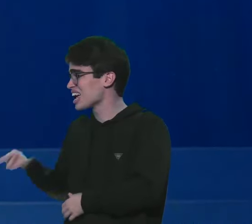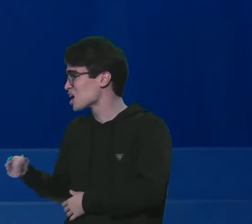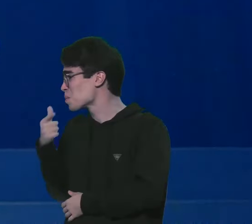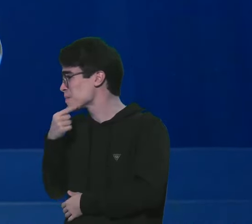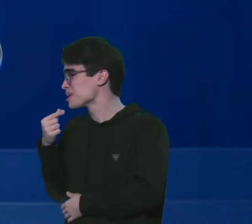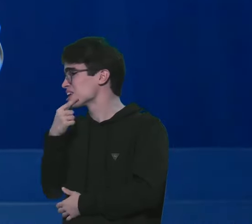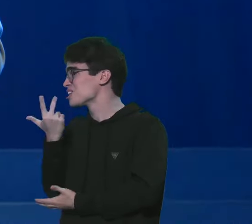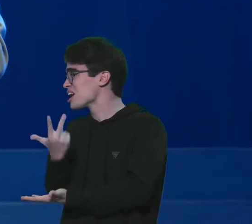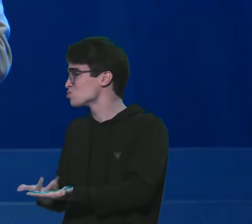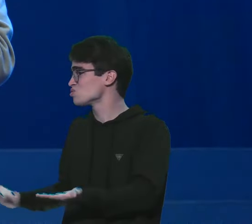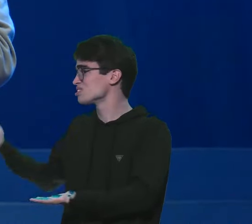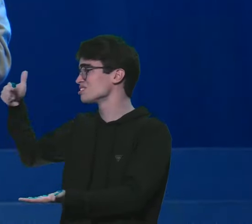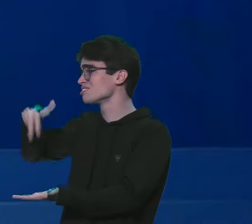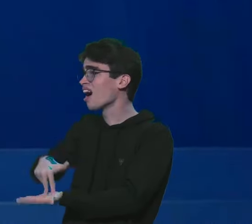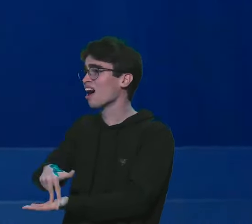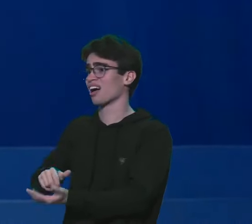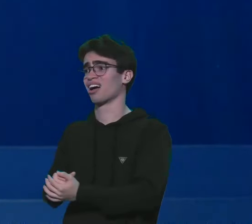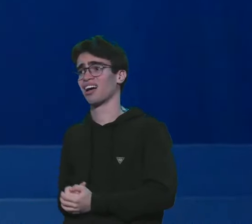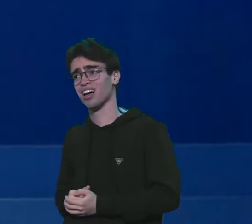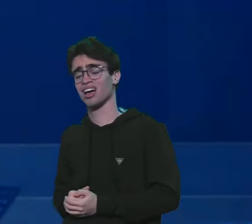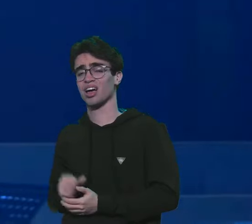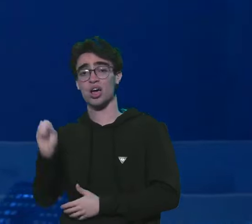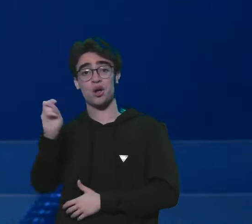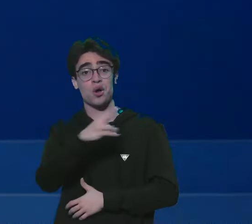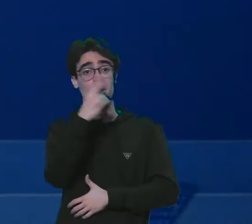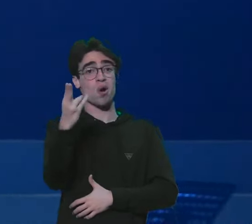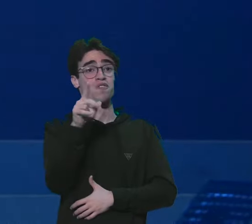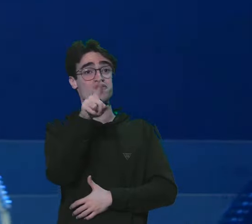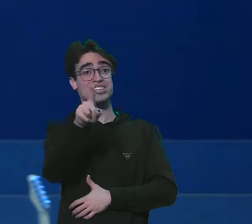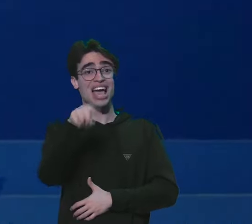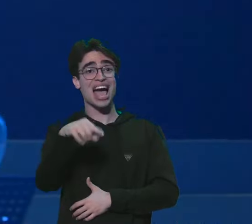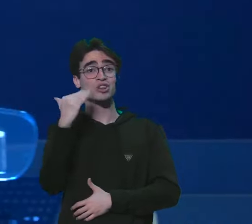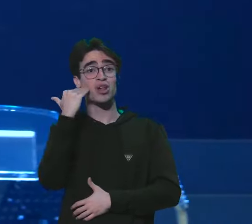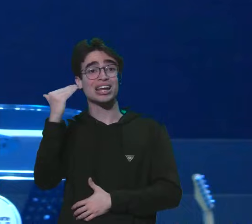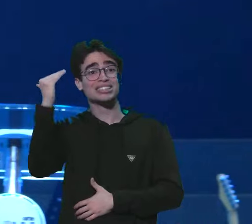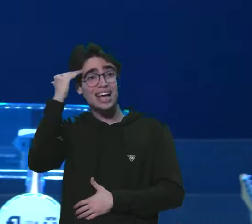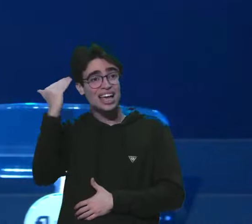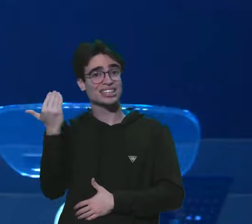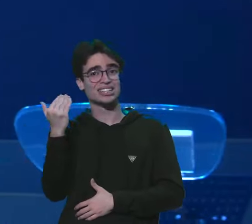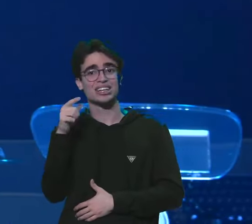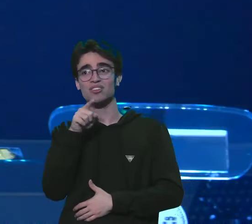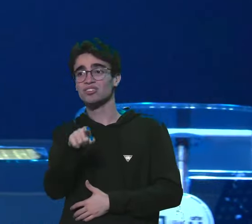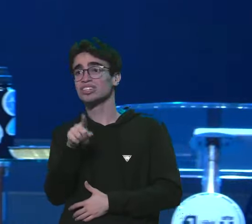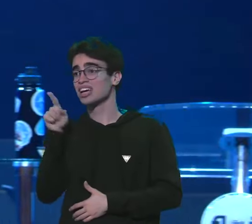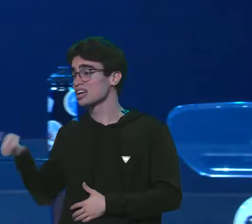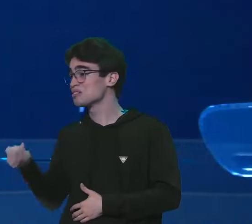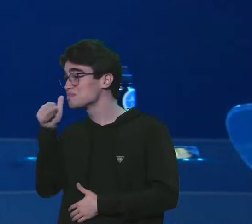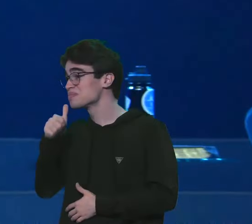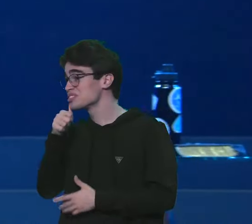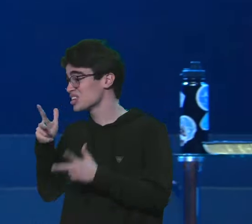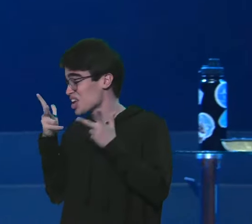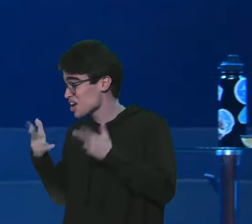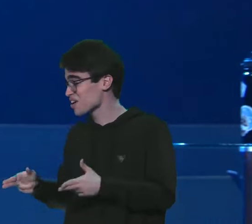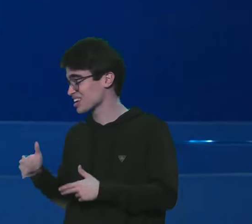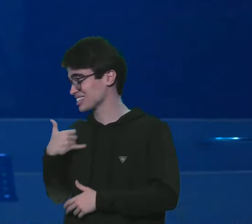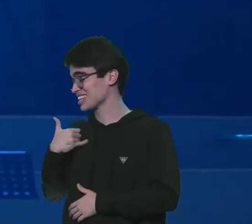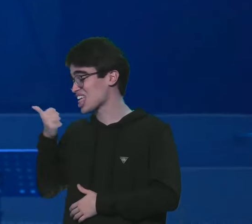esse menino. Ou talvez você, adolescente aqui, está como aquela menina de 12